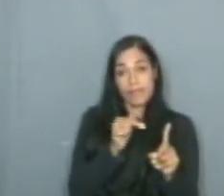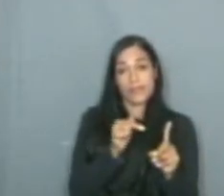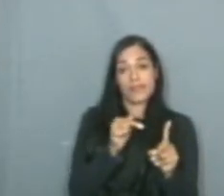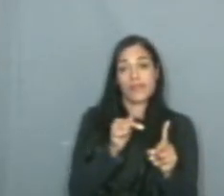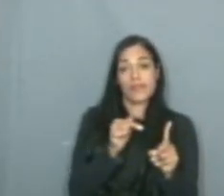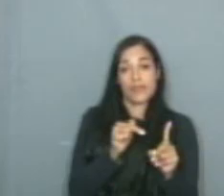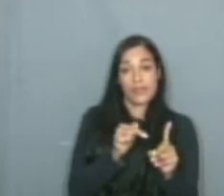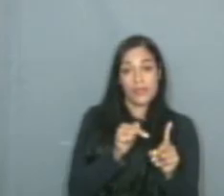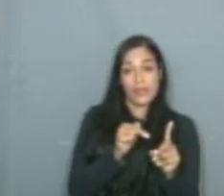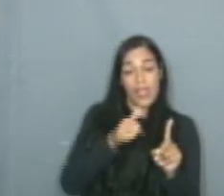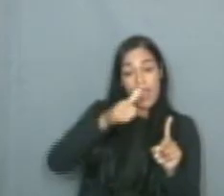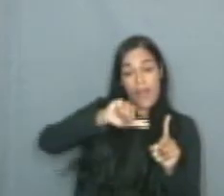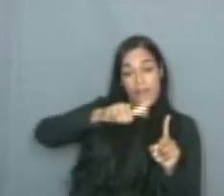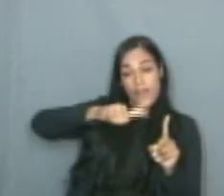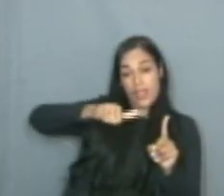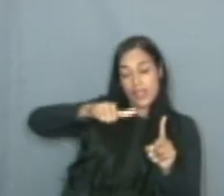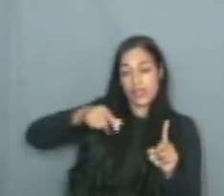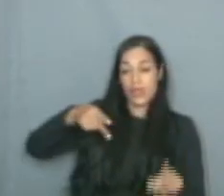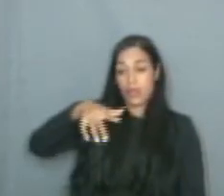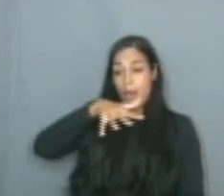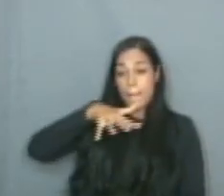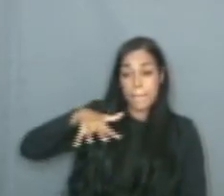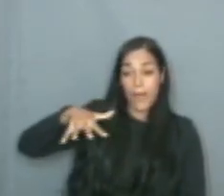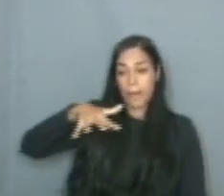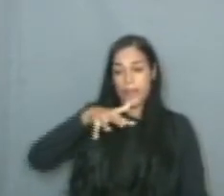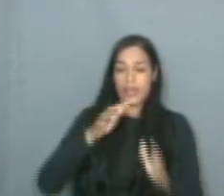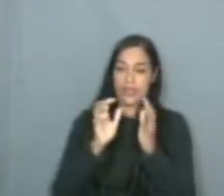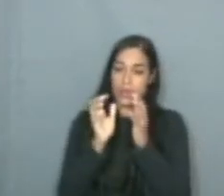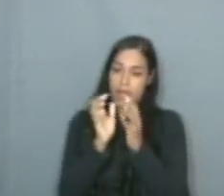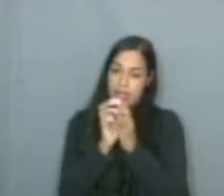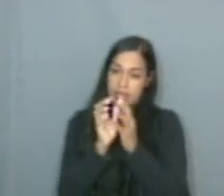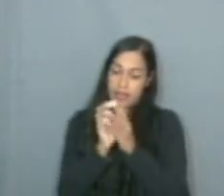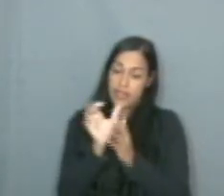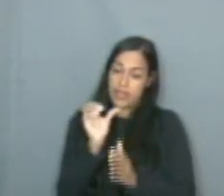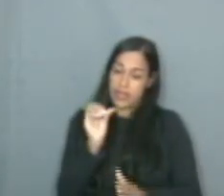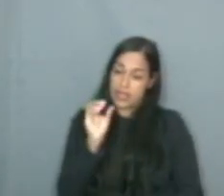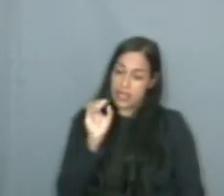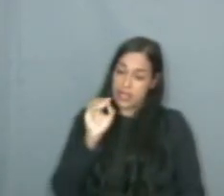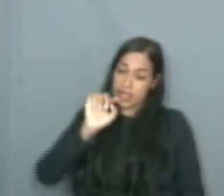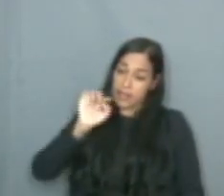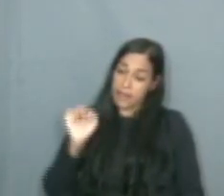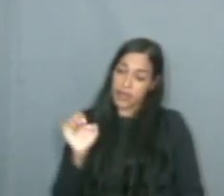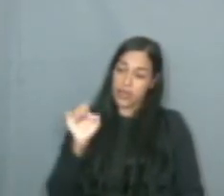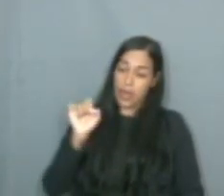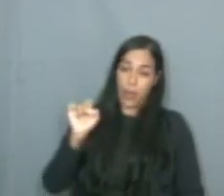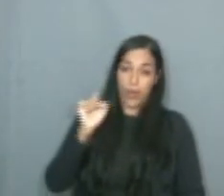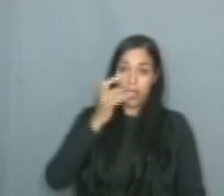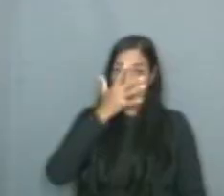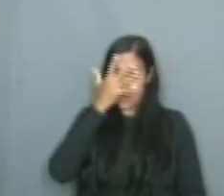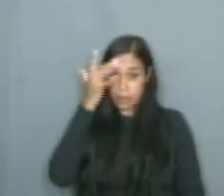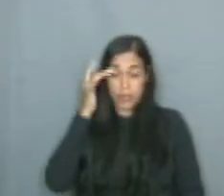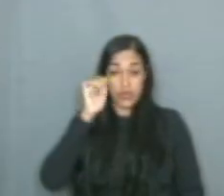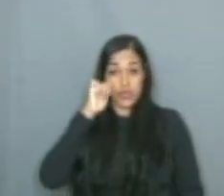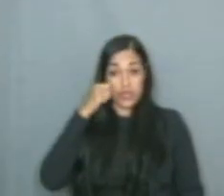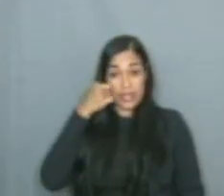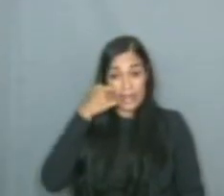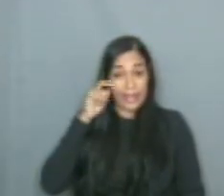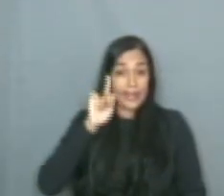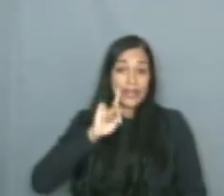à estatística de uma população recifense com 60,8% de pessoas negras e